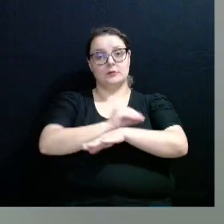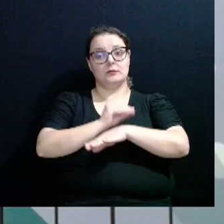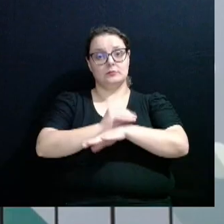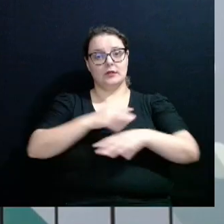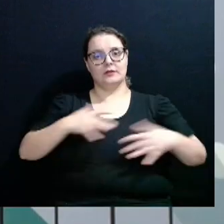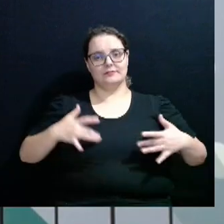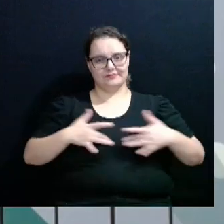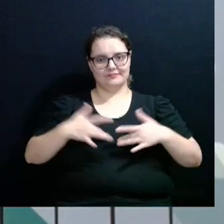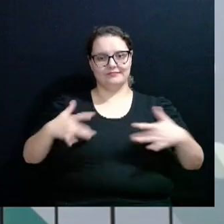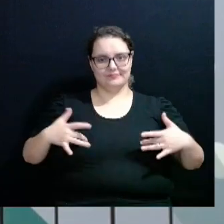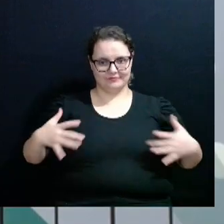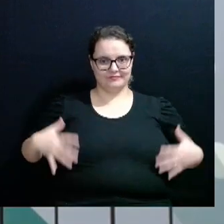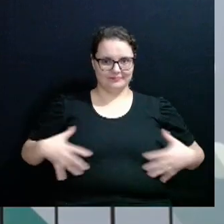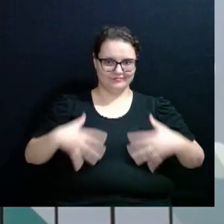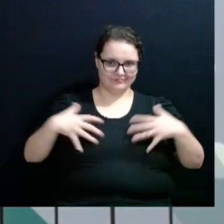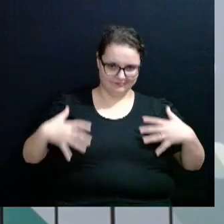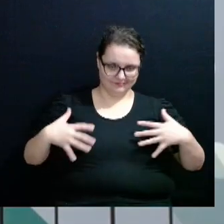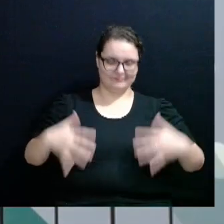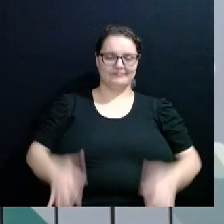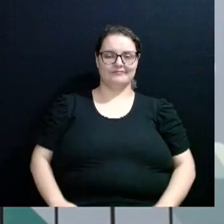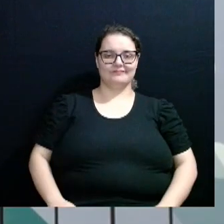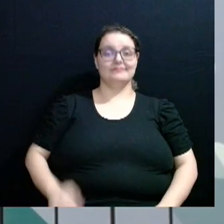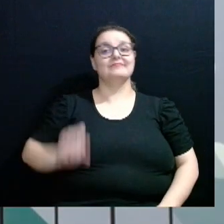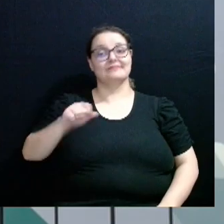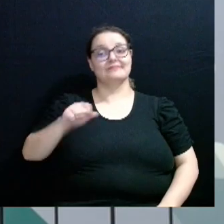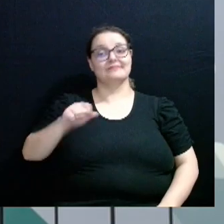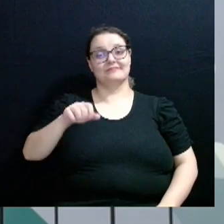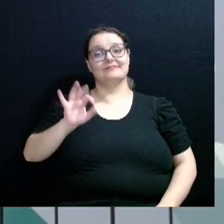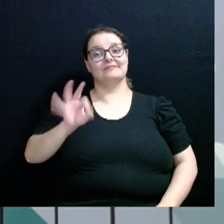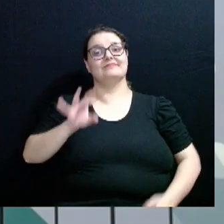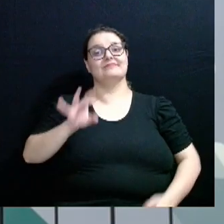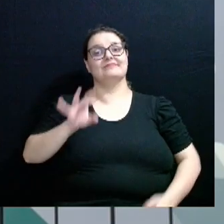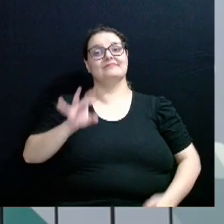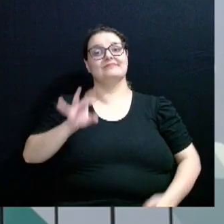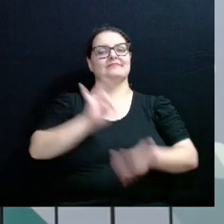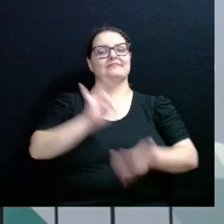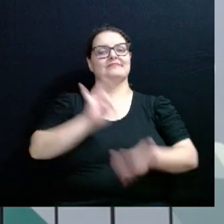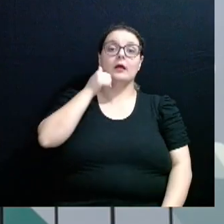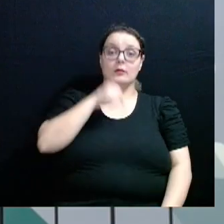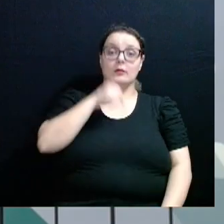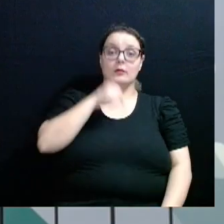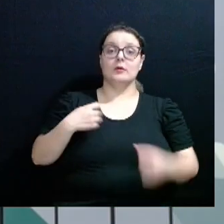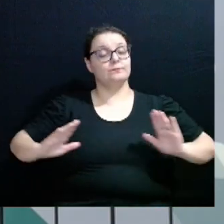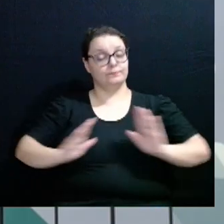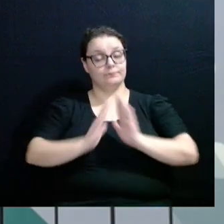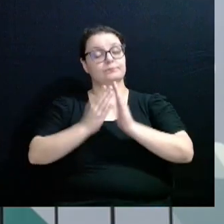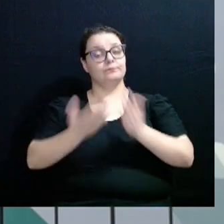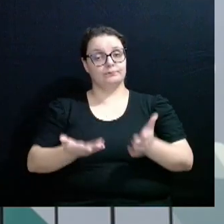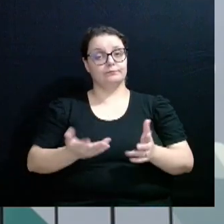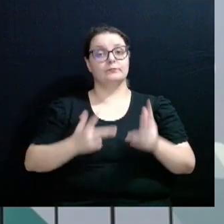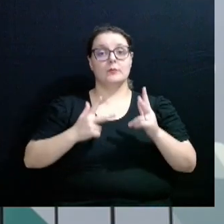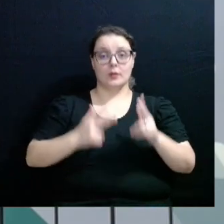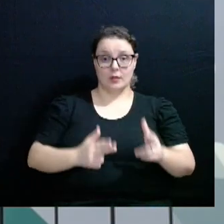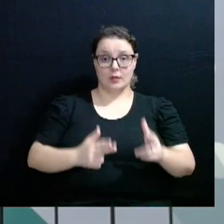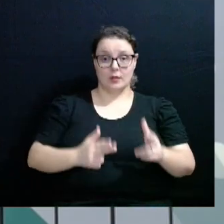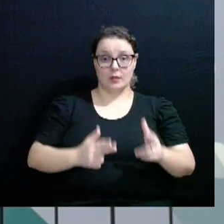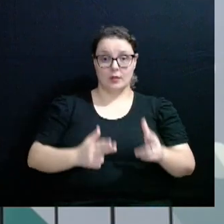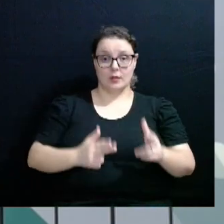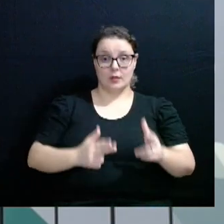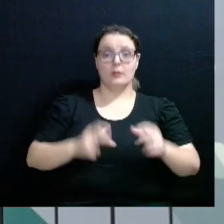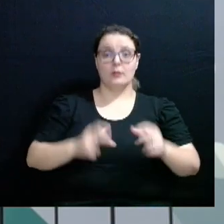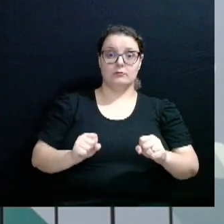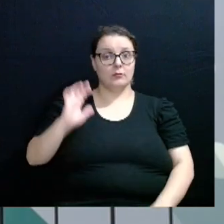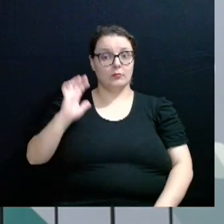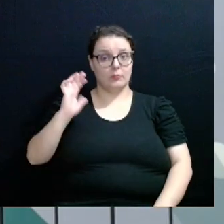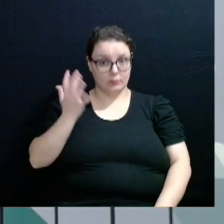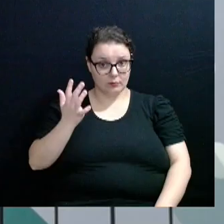é verdade. Principalmente nós, mulheres, precisamos encarar isso como algo que pode sim acontecer,